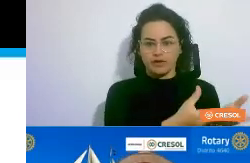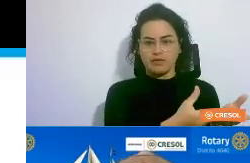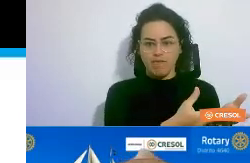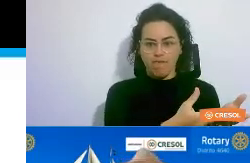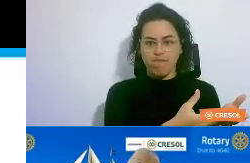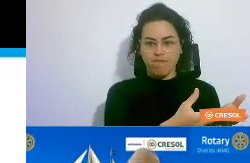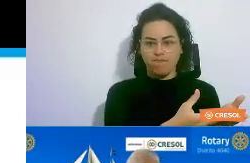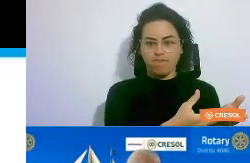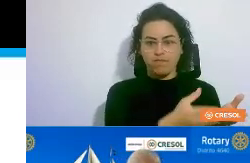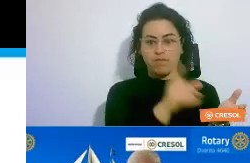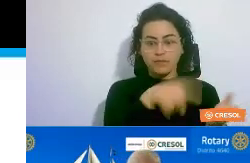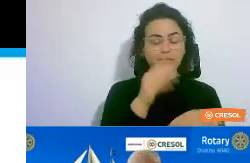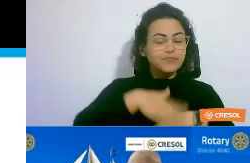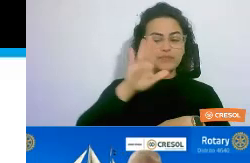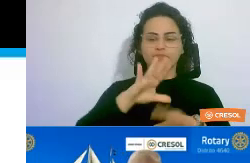mais clubes do distrito.